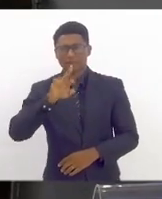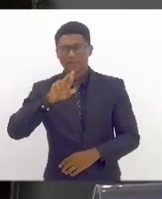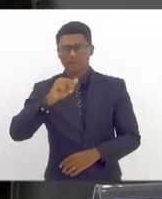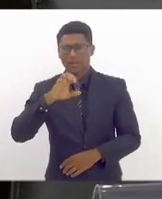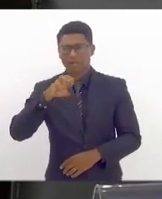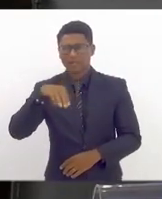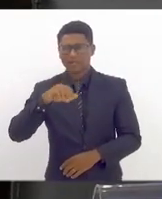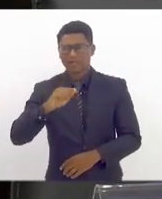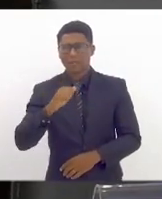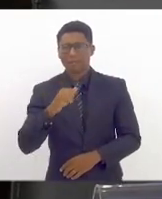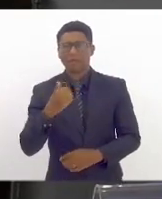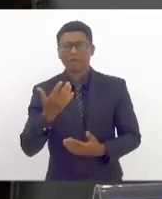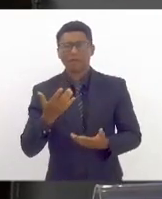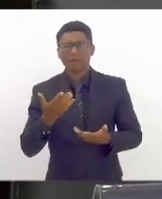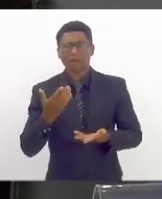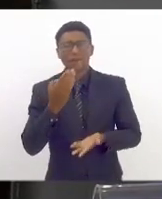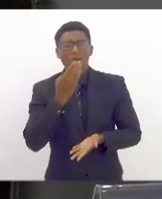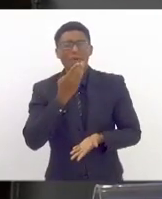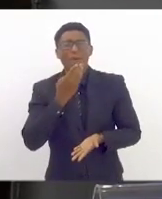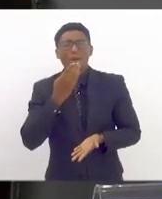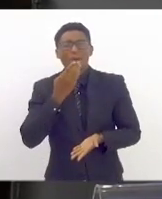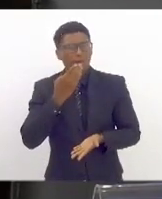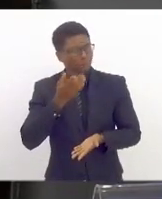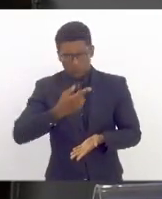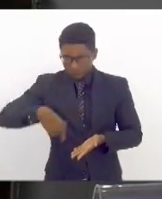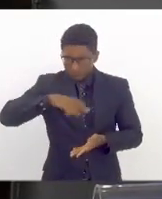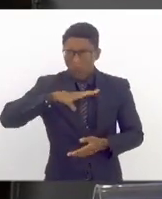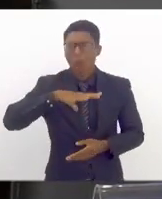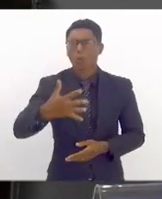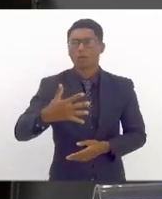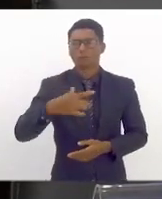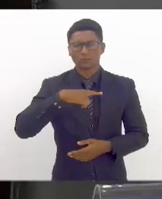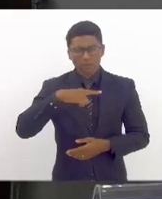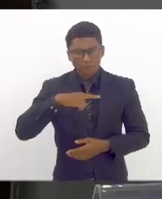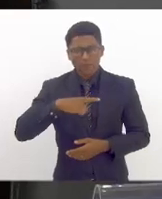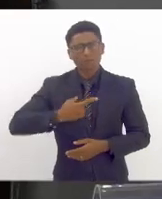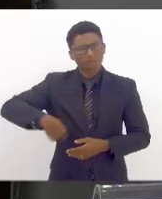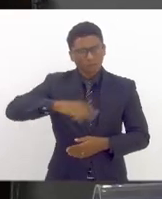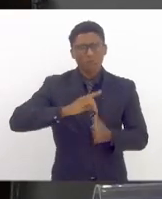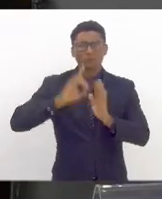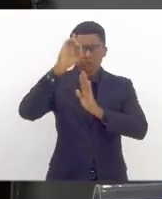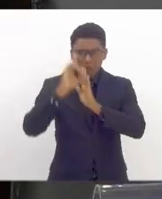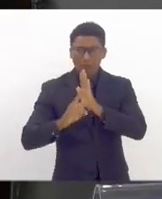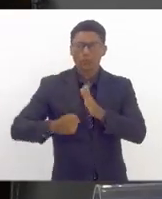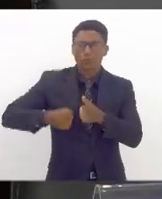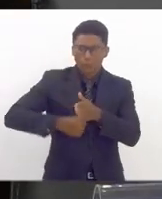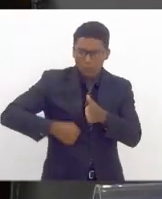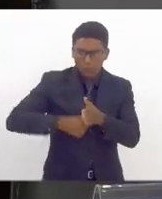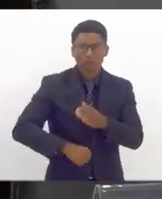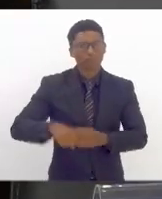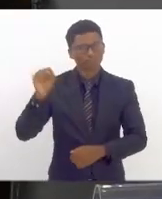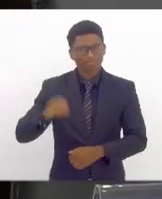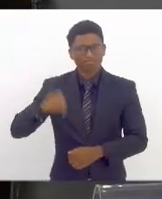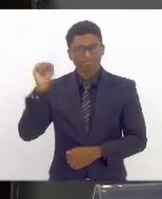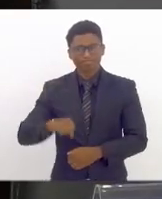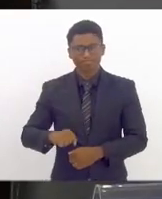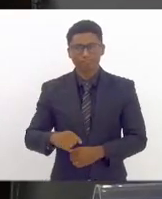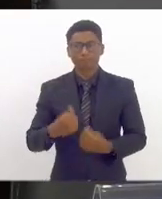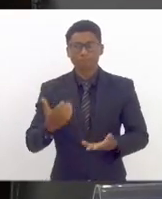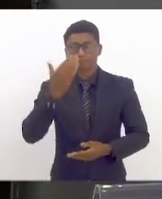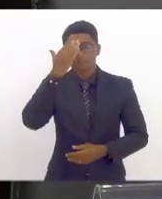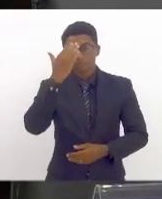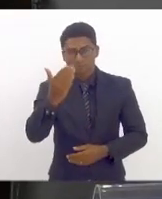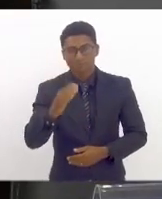nós mordemos e vamos para frente agora lutando pelos nossos direitos eu gostaria de agradecer